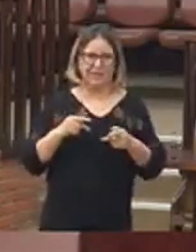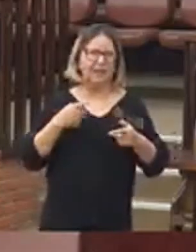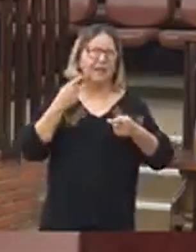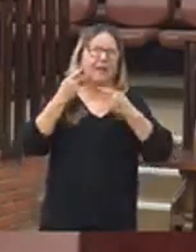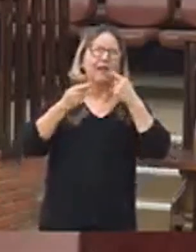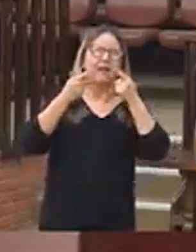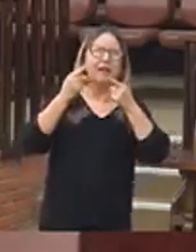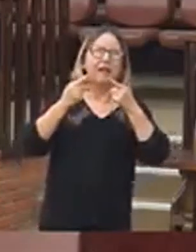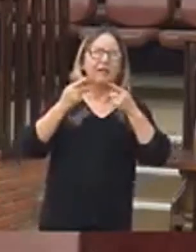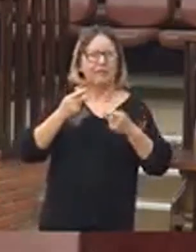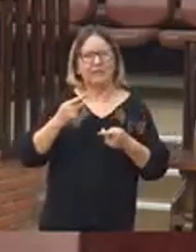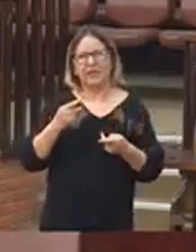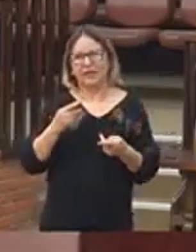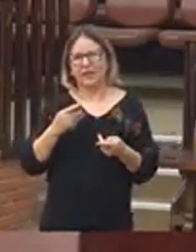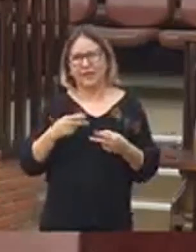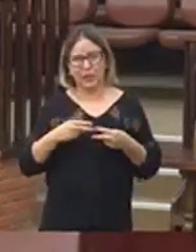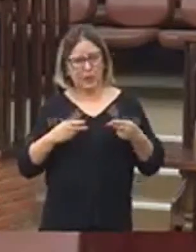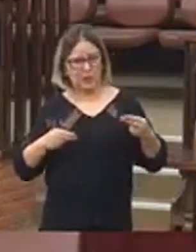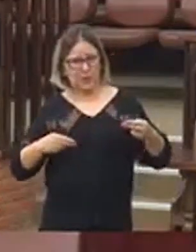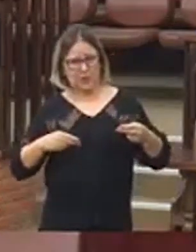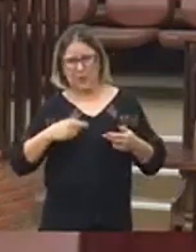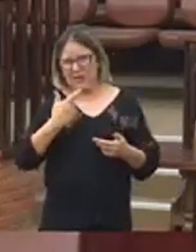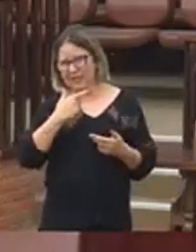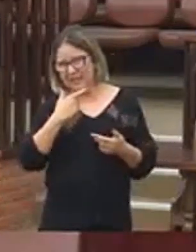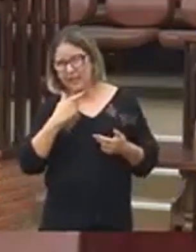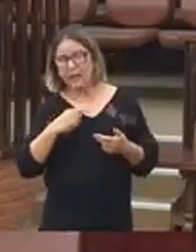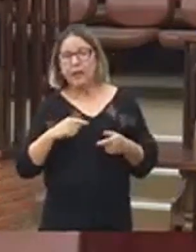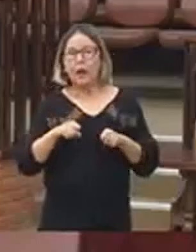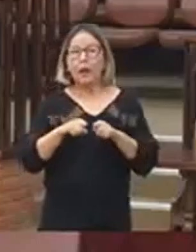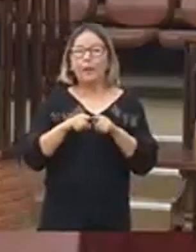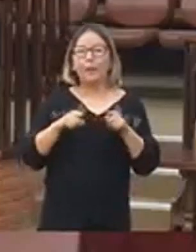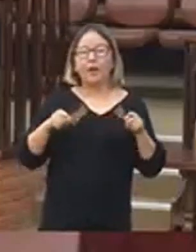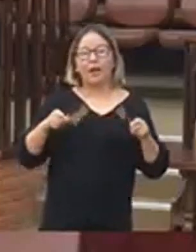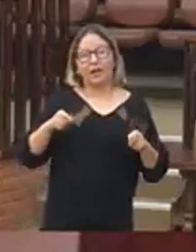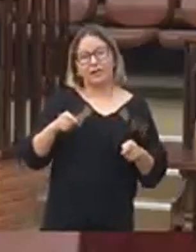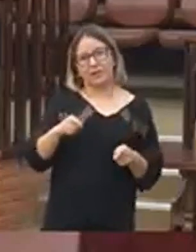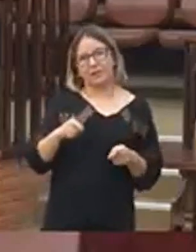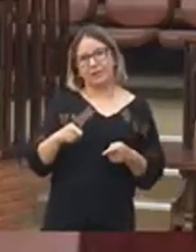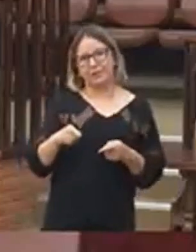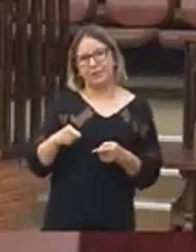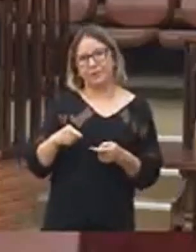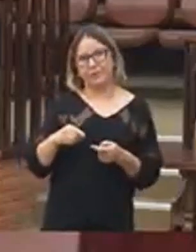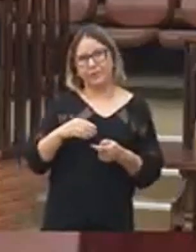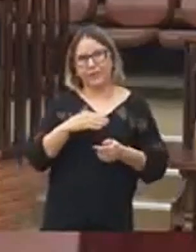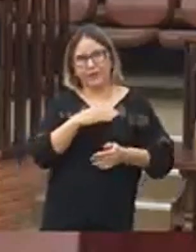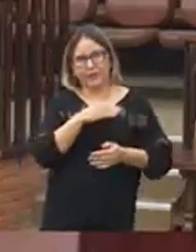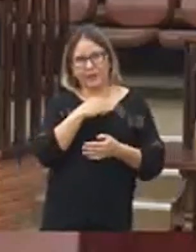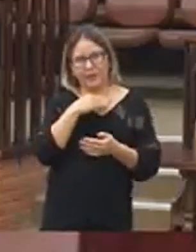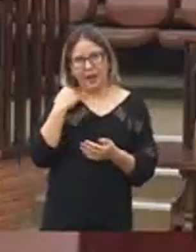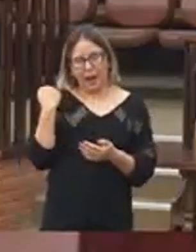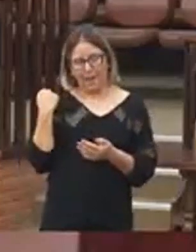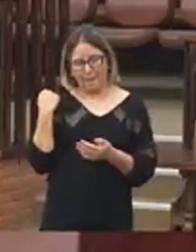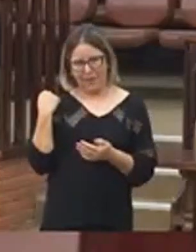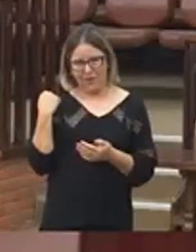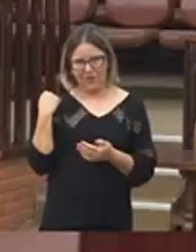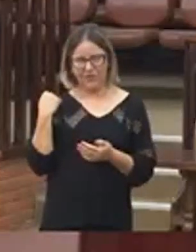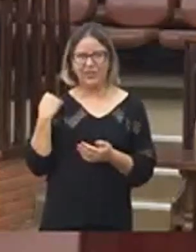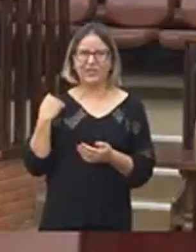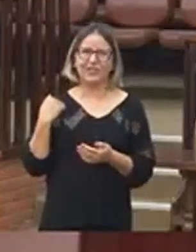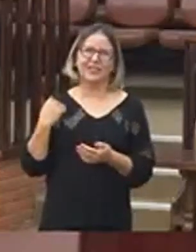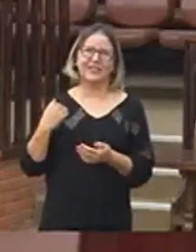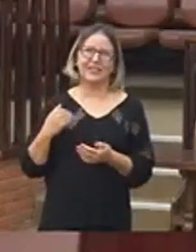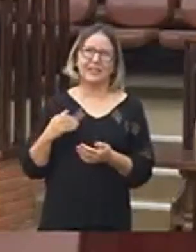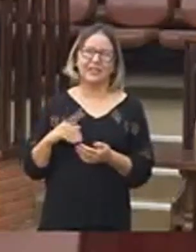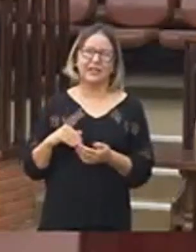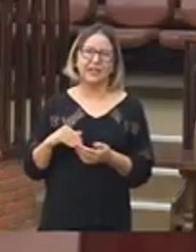fazendo... Mas a morte, e mais para trás mente... A